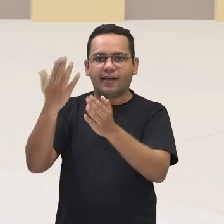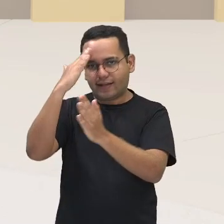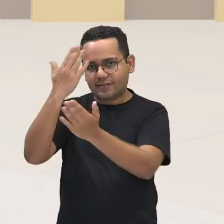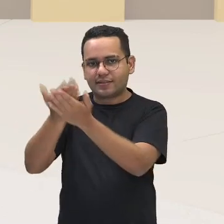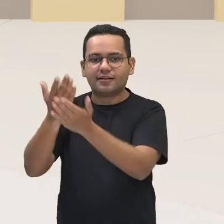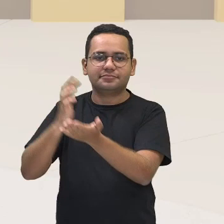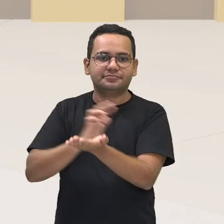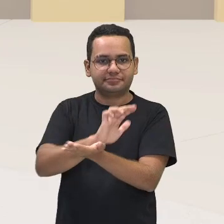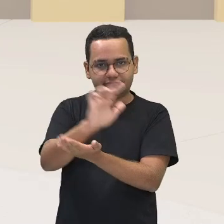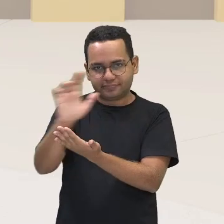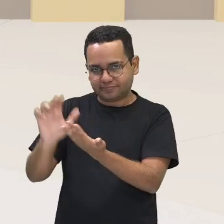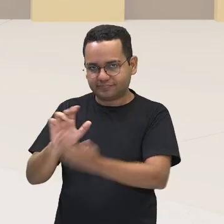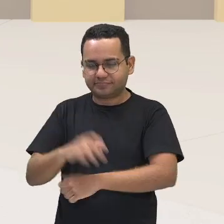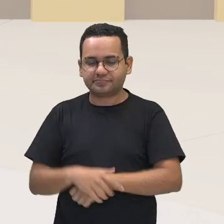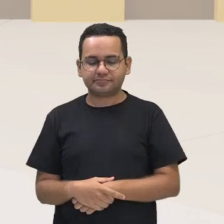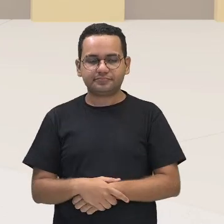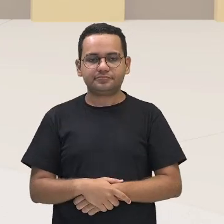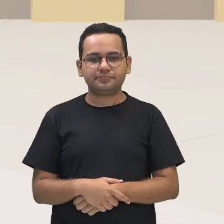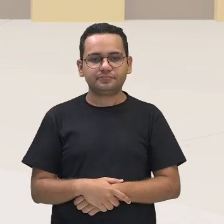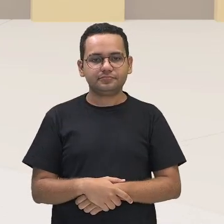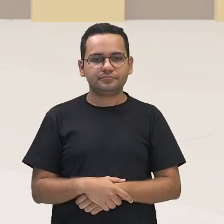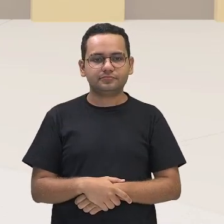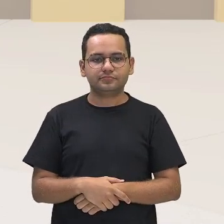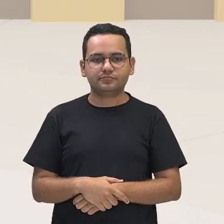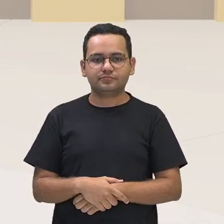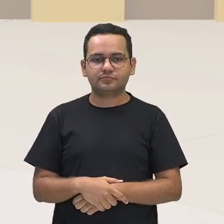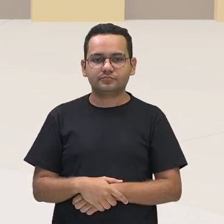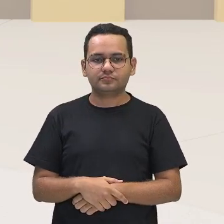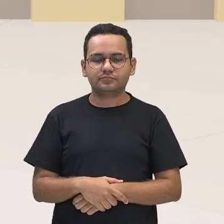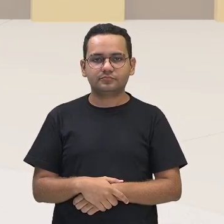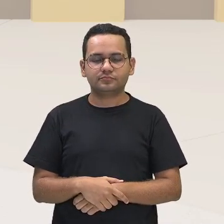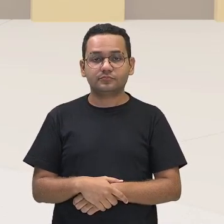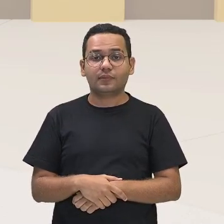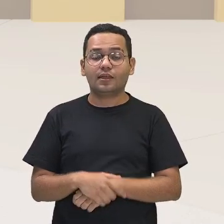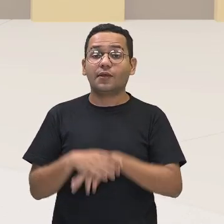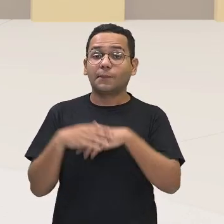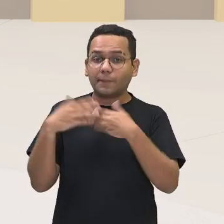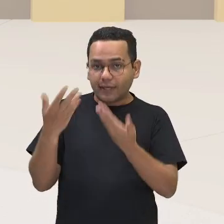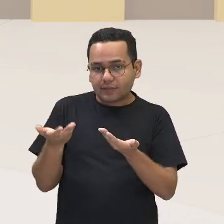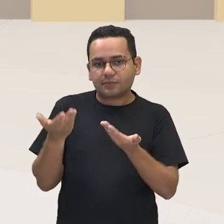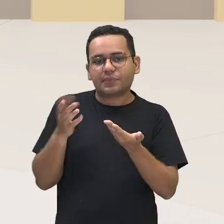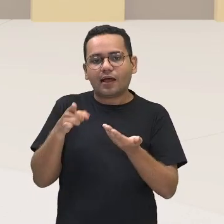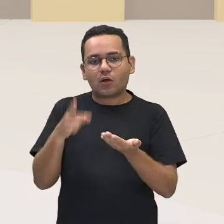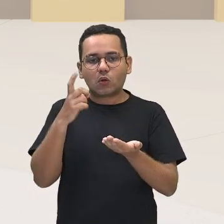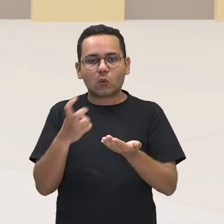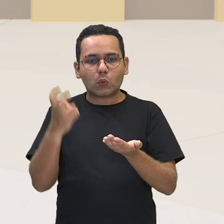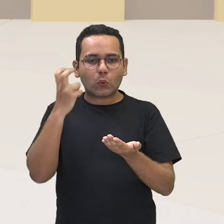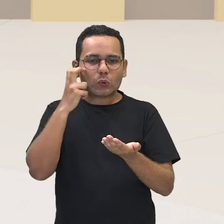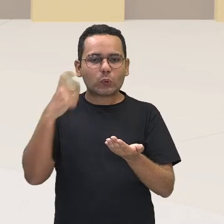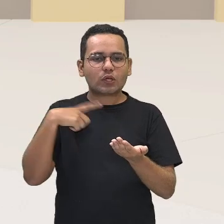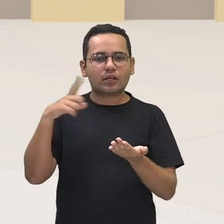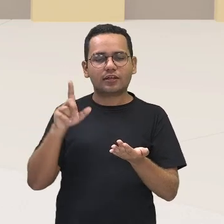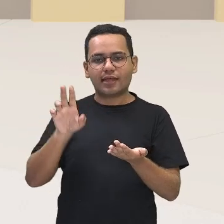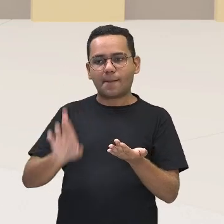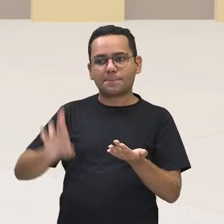sequência, dessa forma, a cultura representa o patrimônio social de um grupo, sendo a